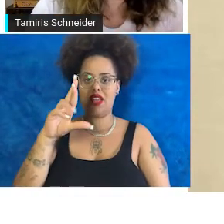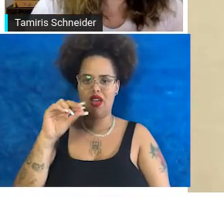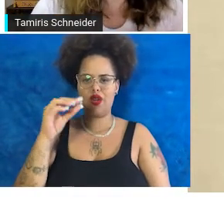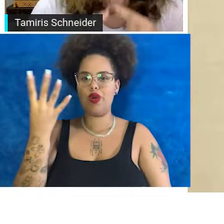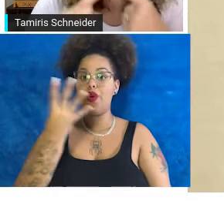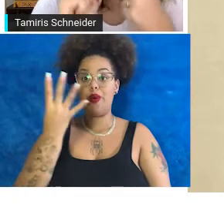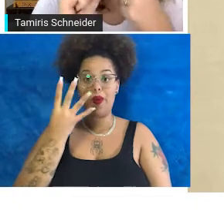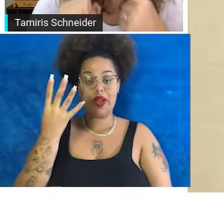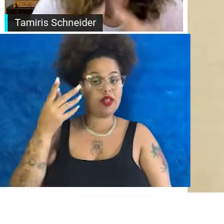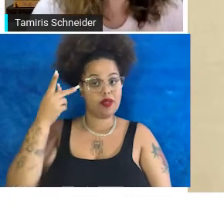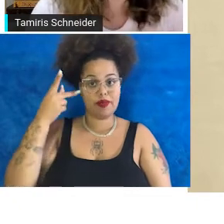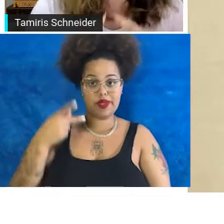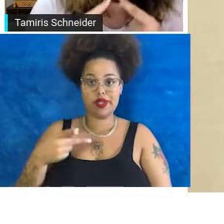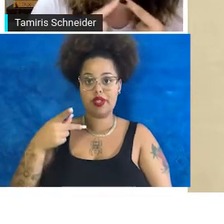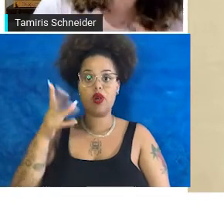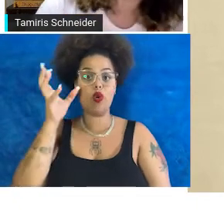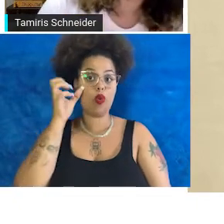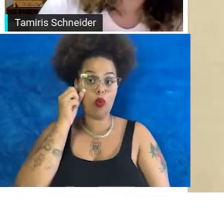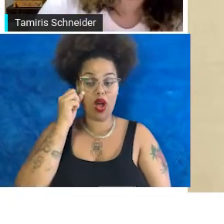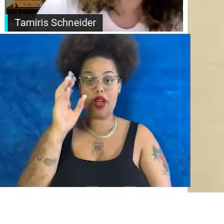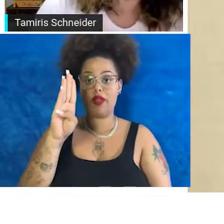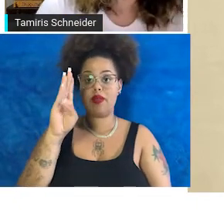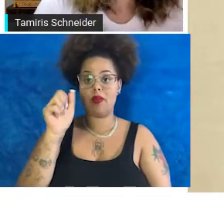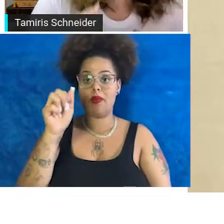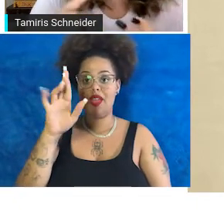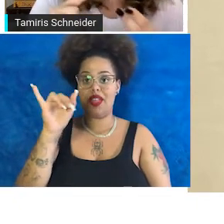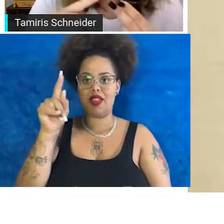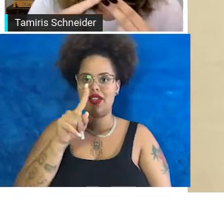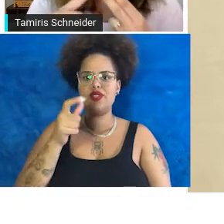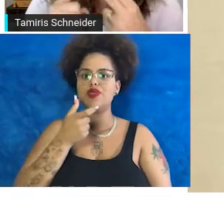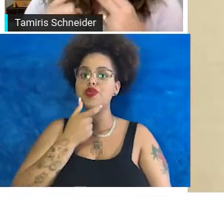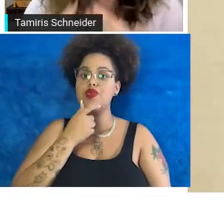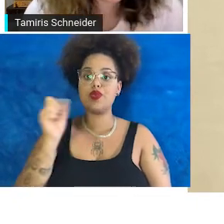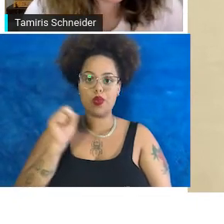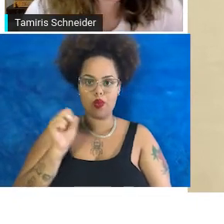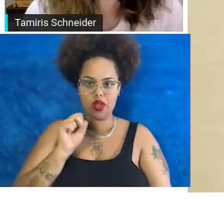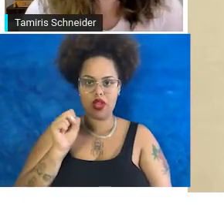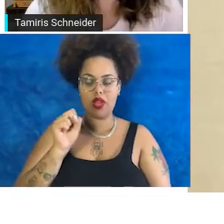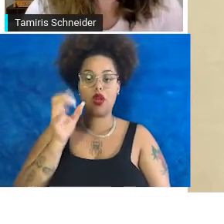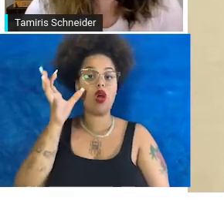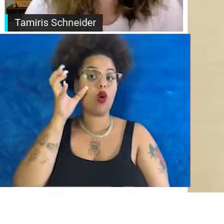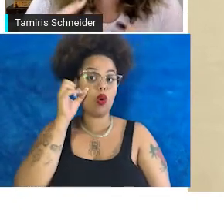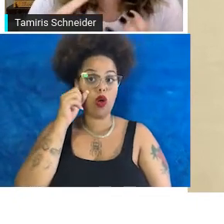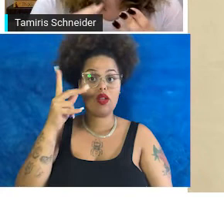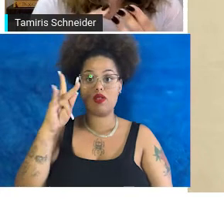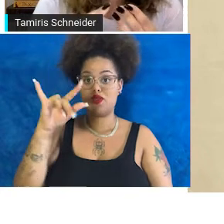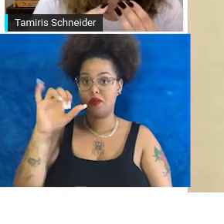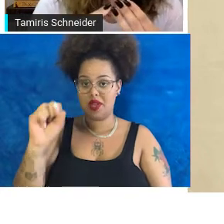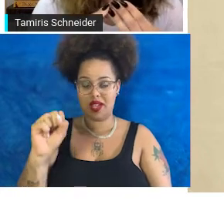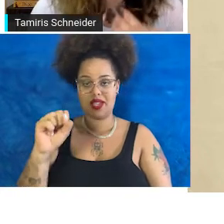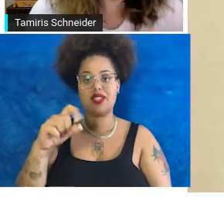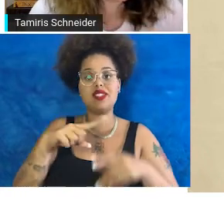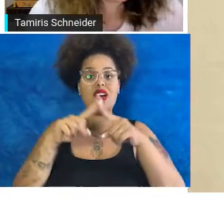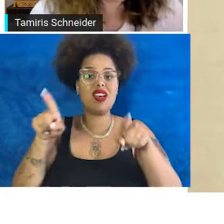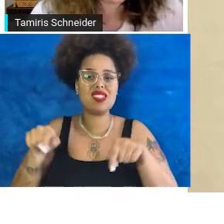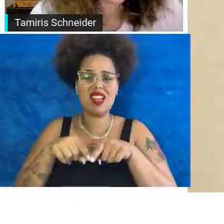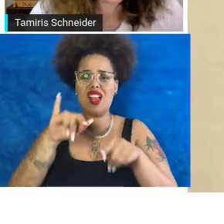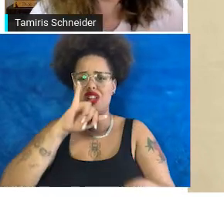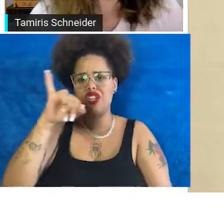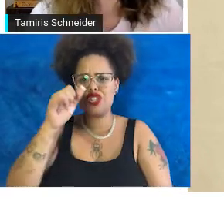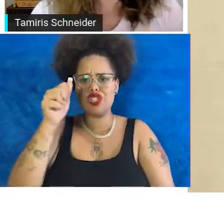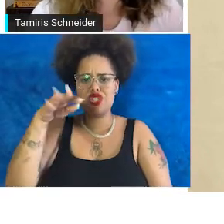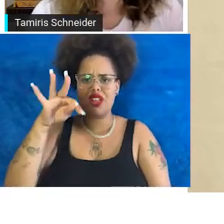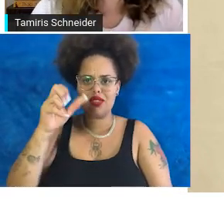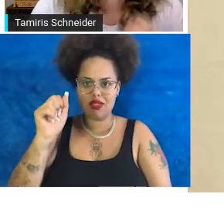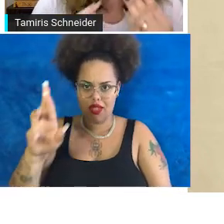da personagem, o quarto da Beatriz solteira, o quarto dos pais, a sala de jantar da